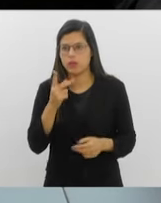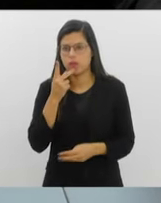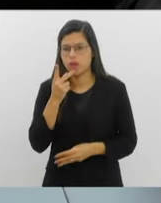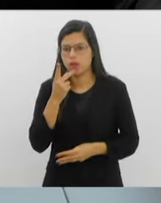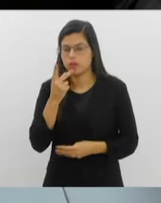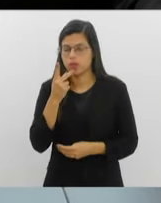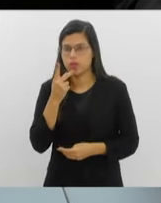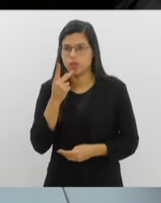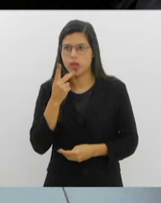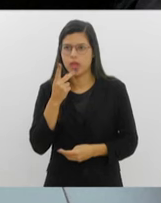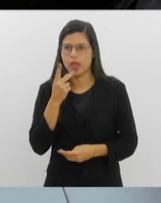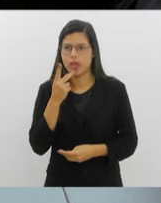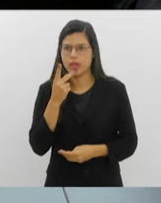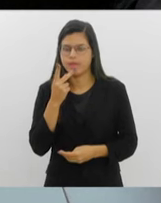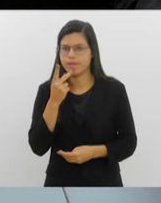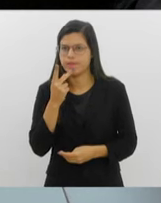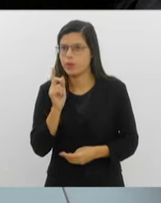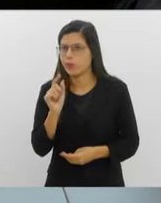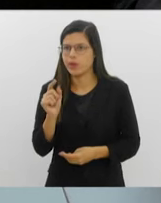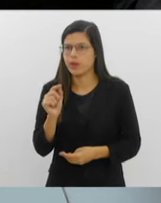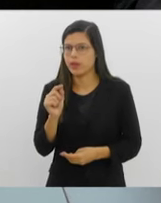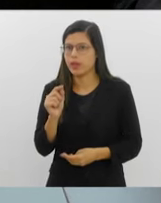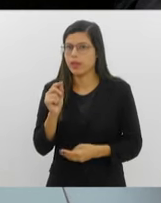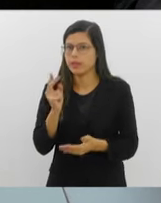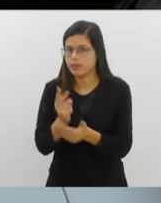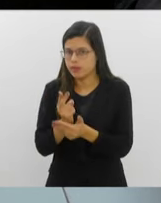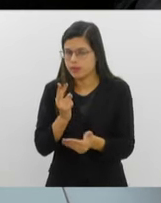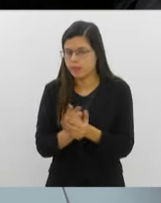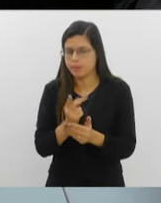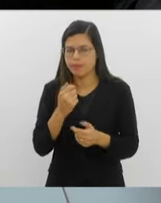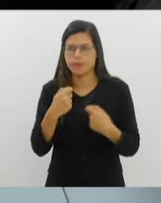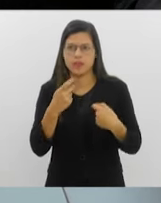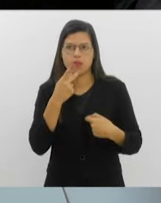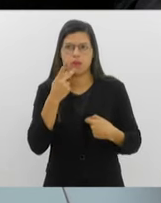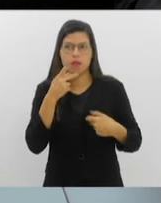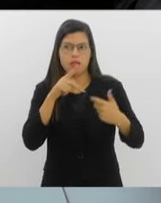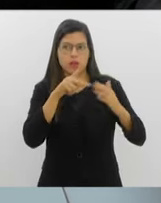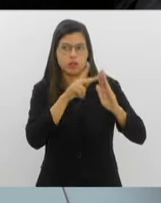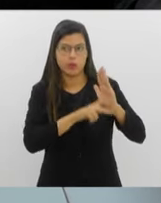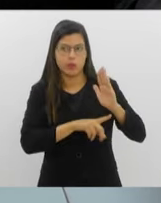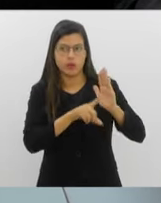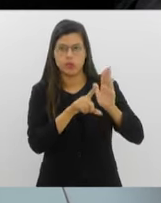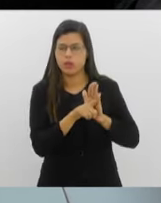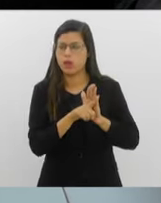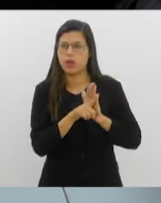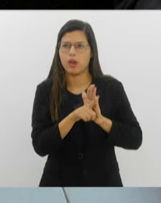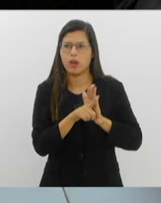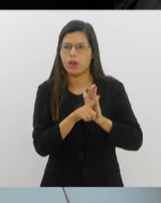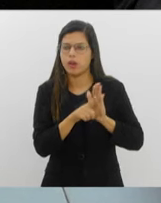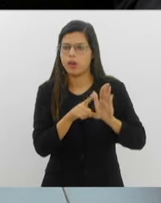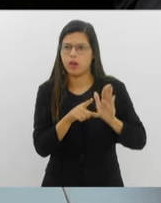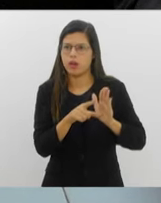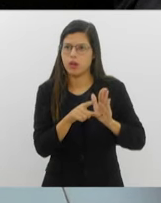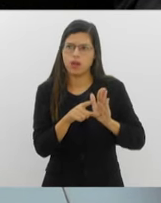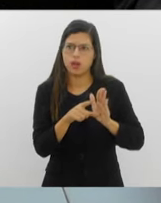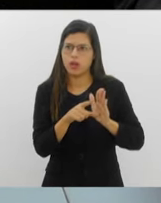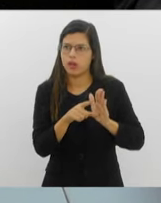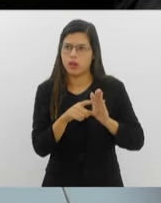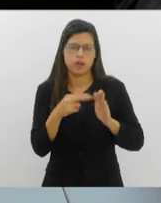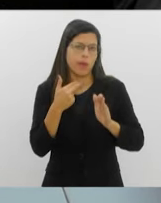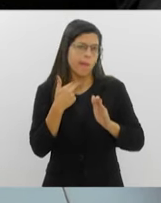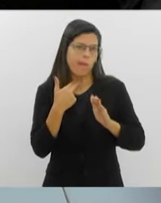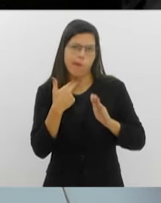amena. O tempo todo a gente tem que dizer: esse projeto não se encontra em situação de